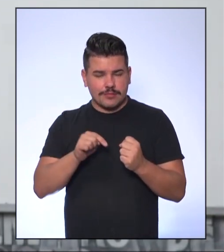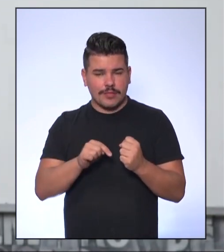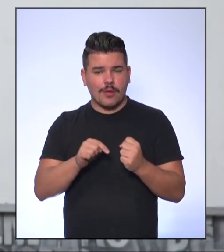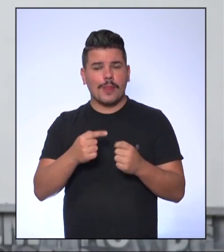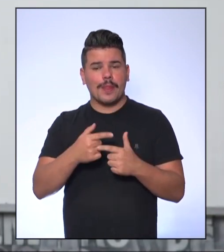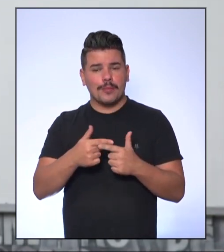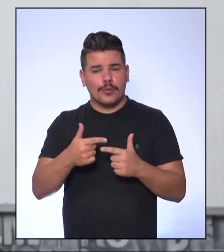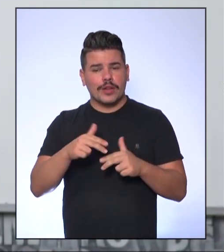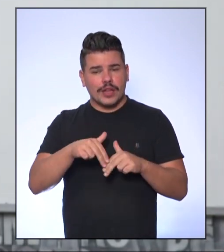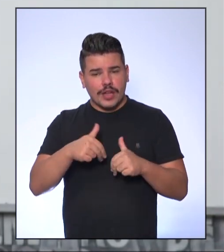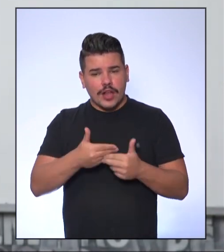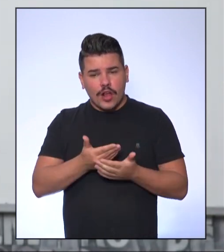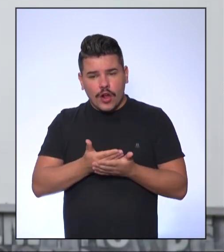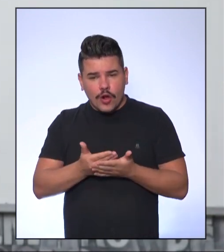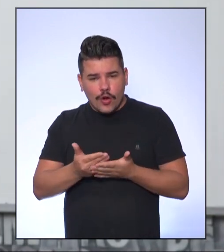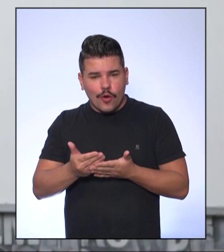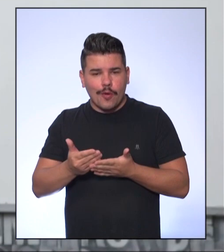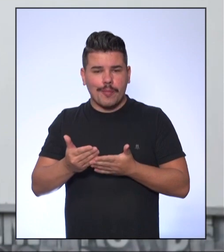estados